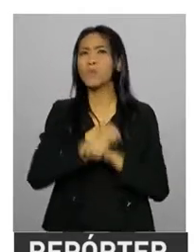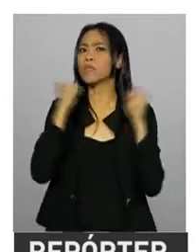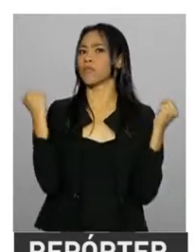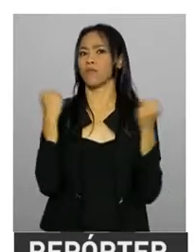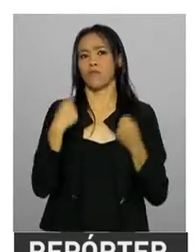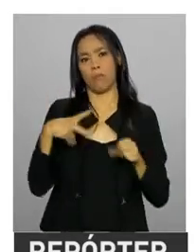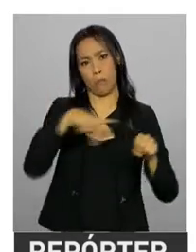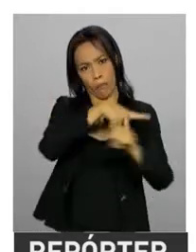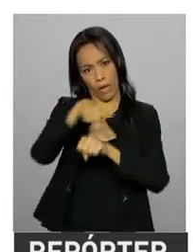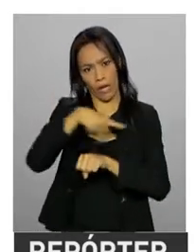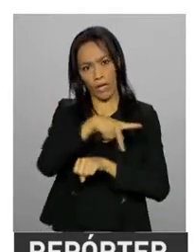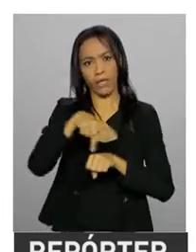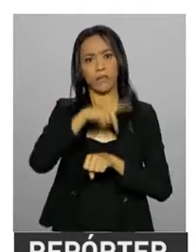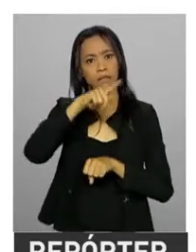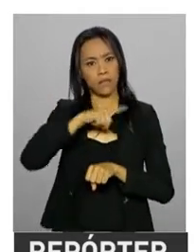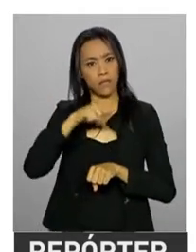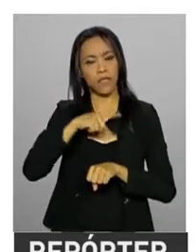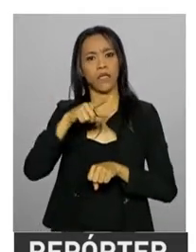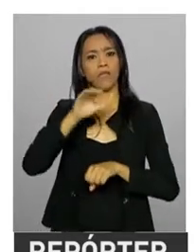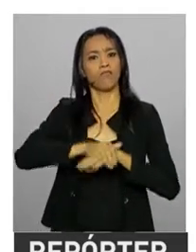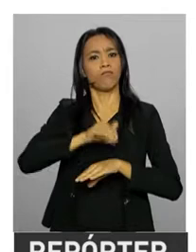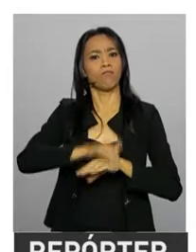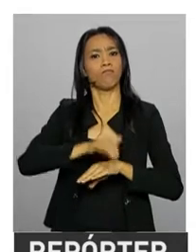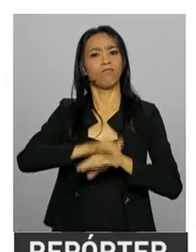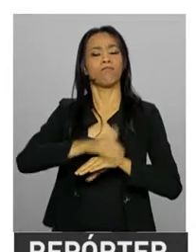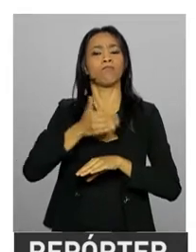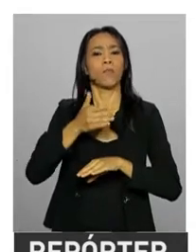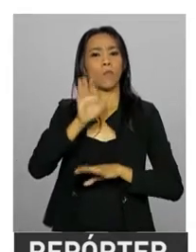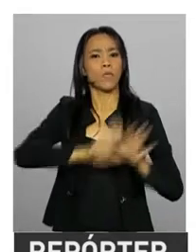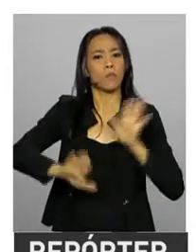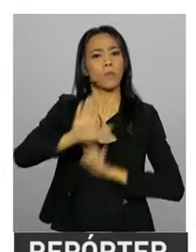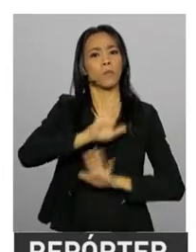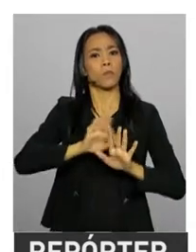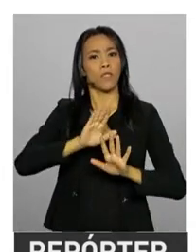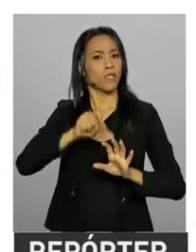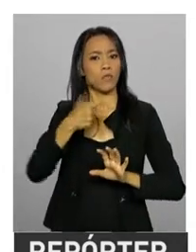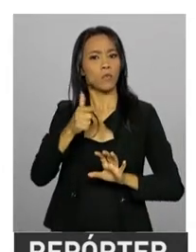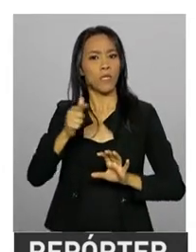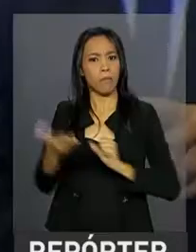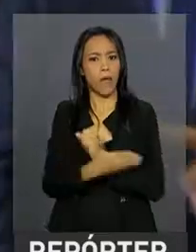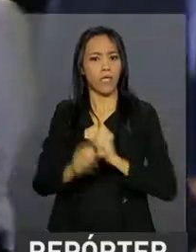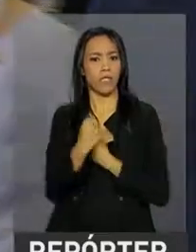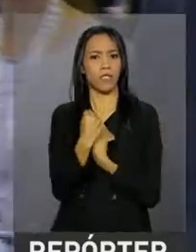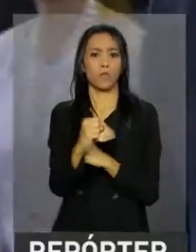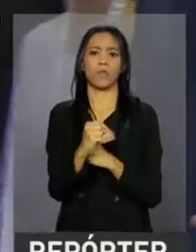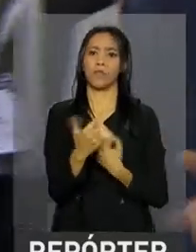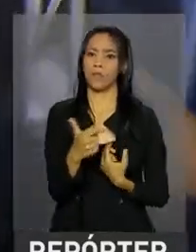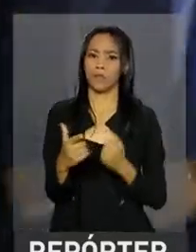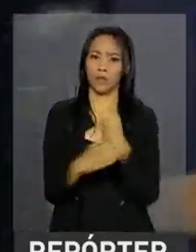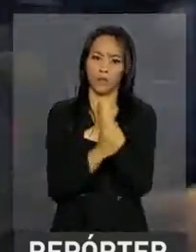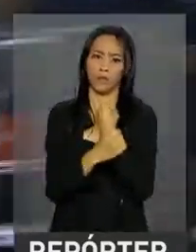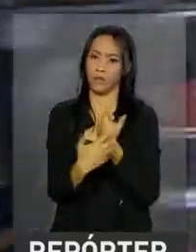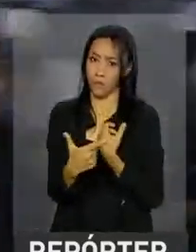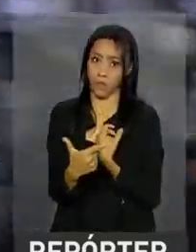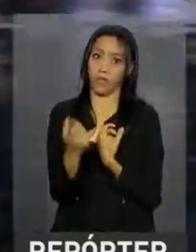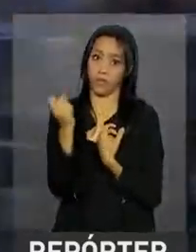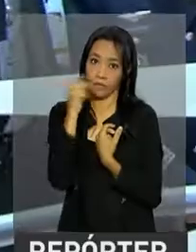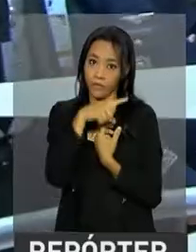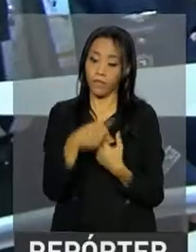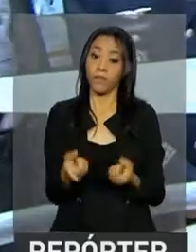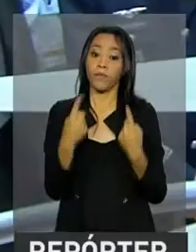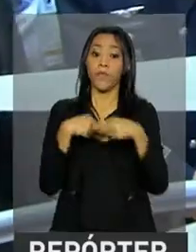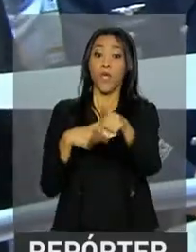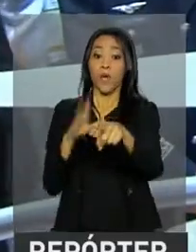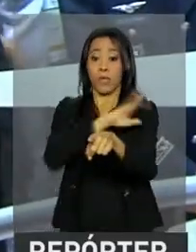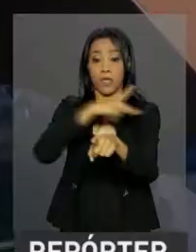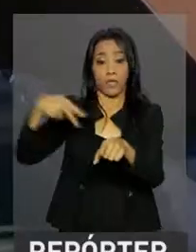de fato, ter uma plena soberania e independência se ele não tem uma base industrial de defesa compatível. O presidente Michel Temer visitou a feira